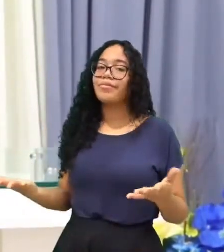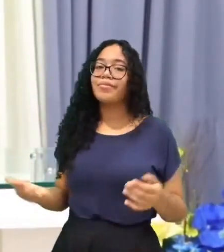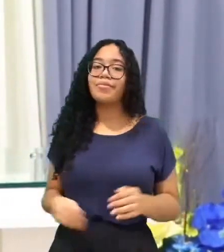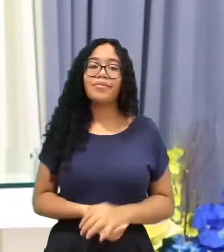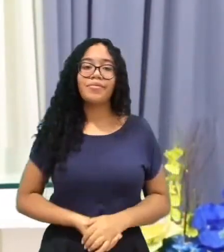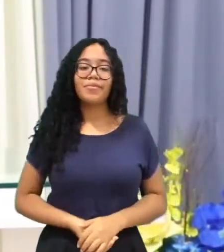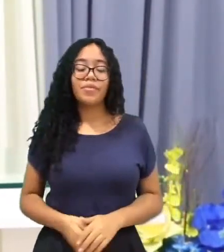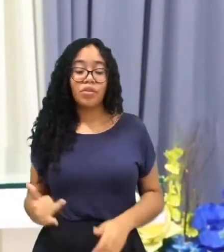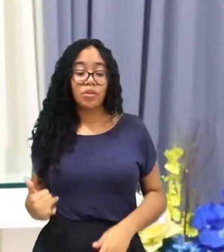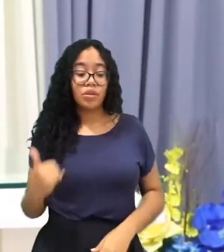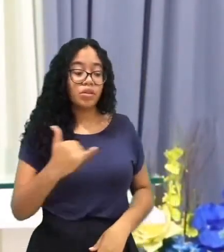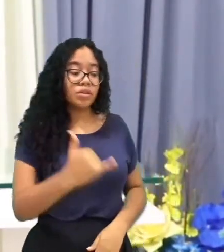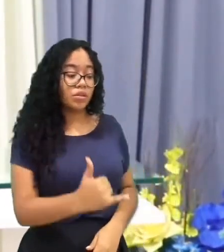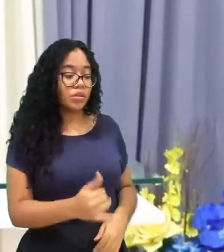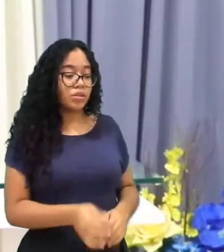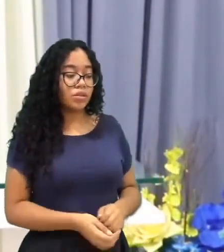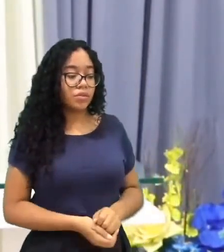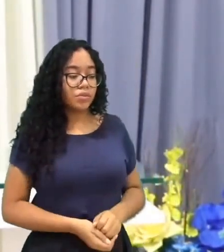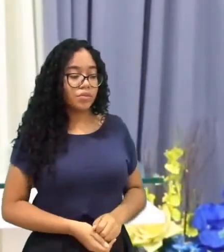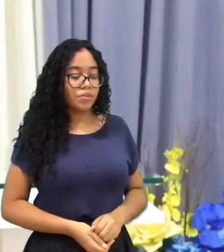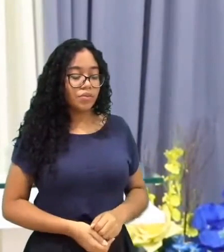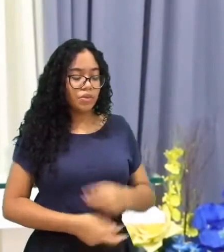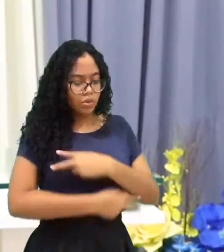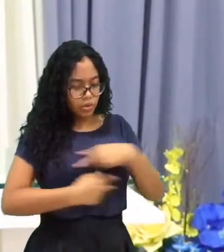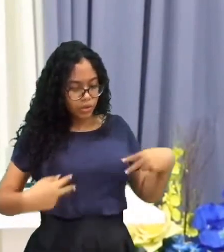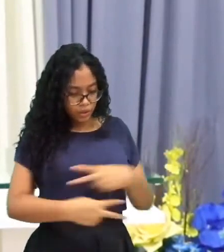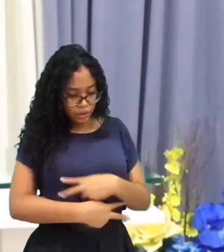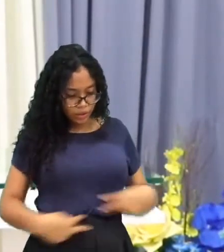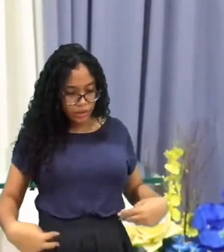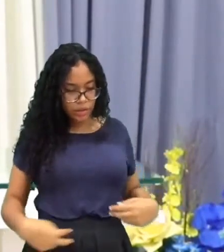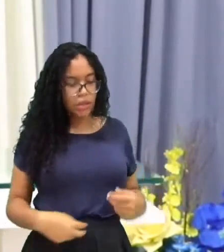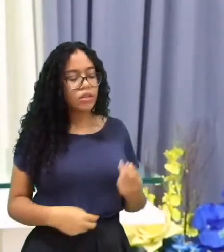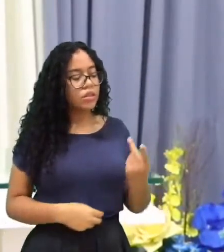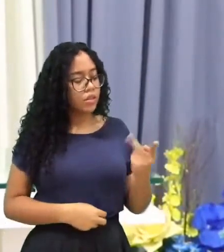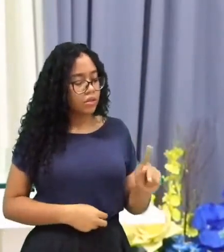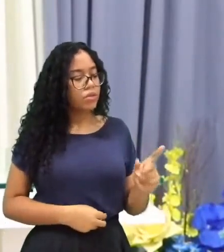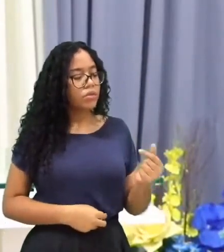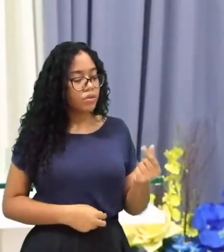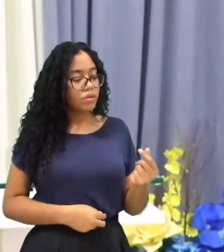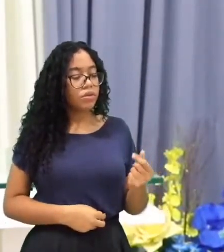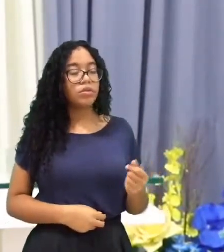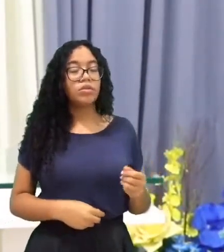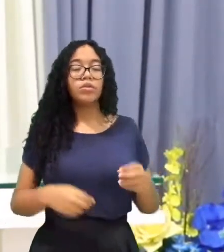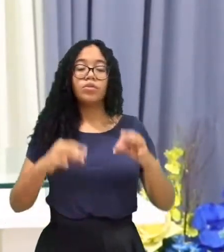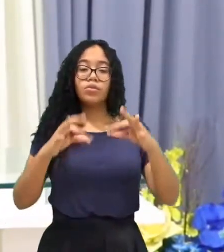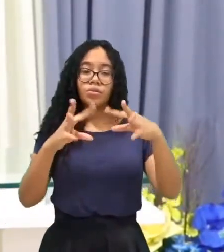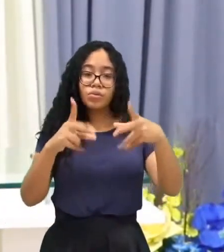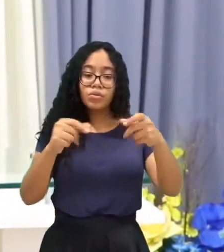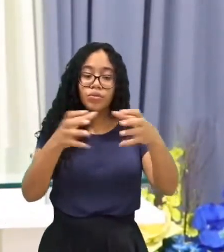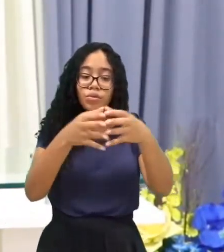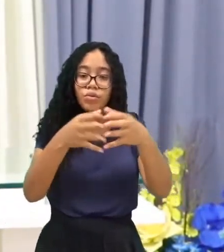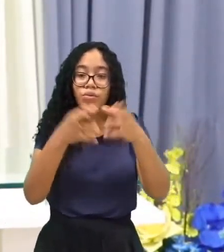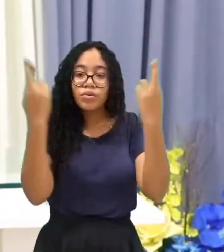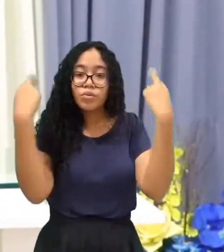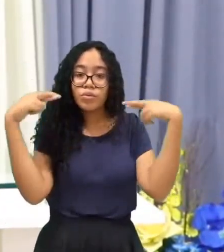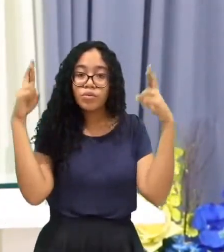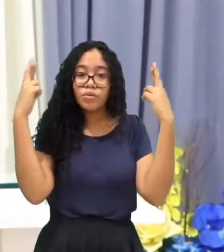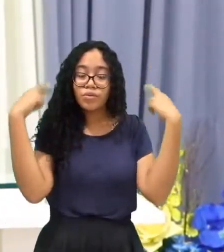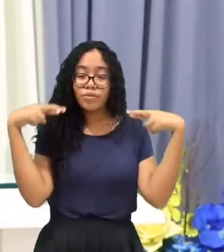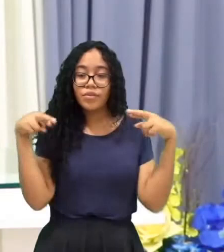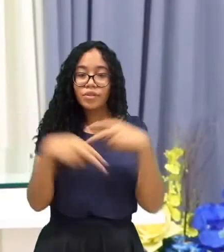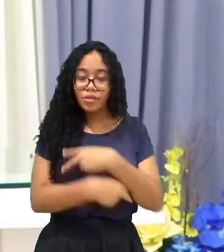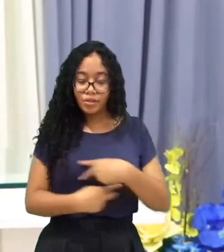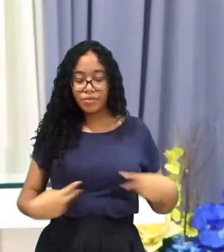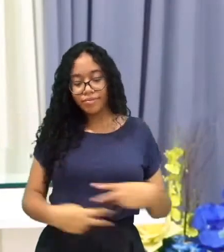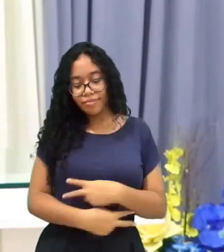os listrados serão o teu salário, então todos os rebanhos davam listrados. Assim